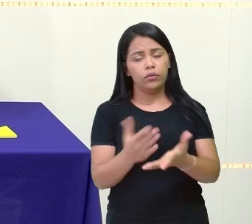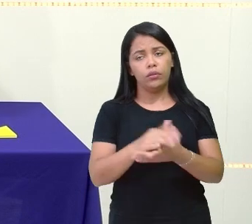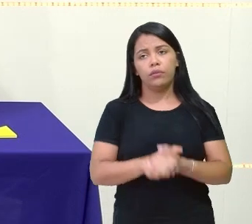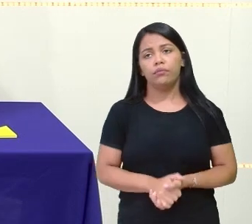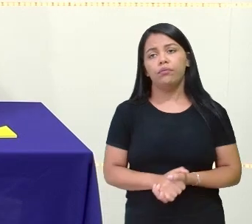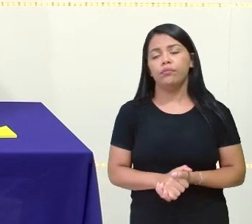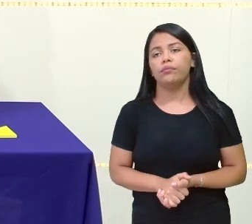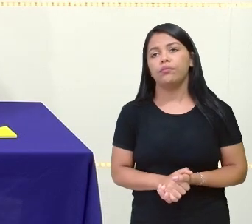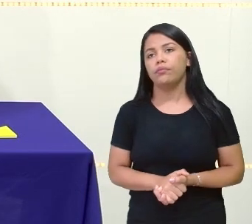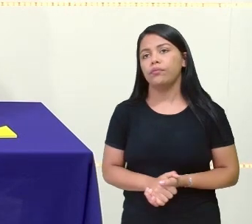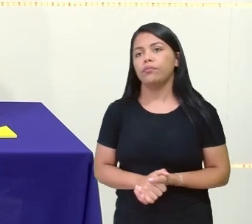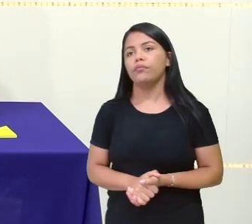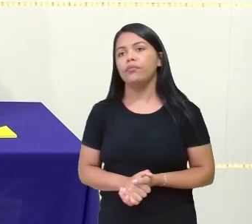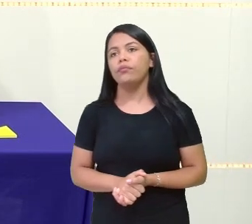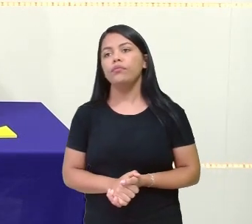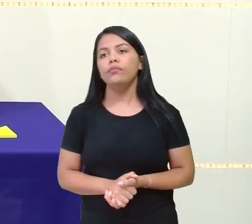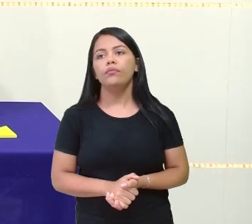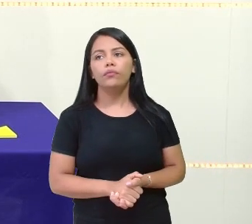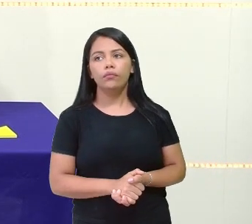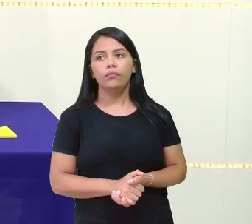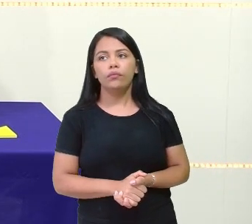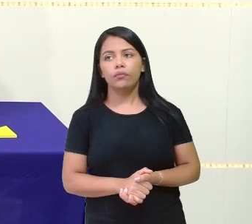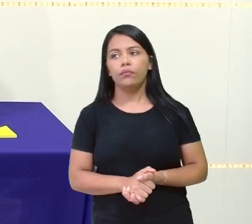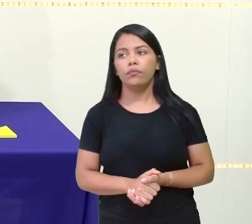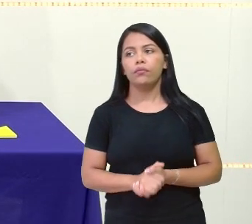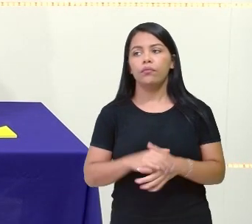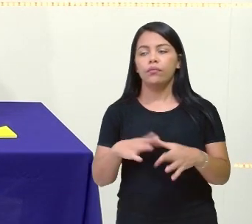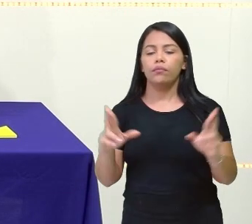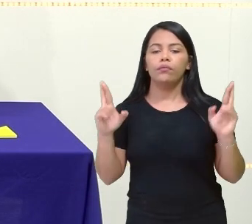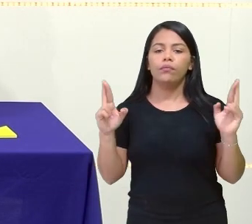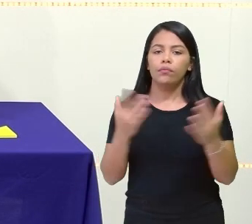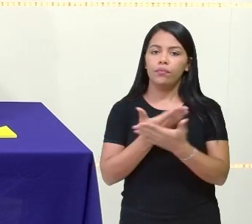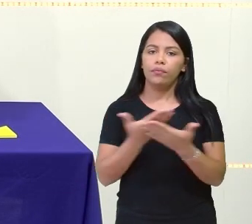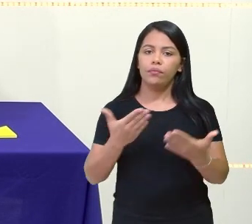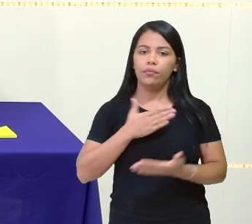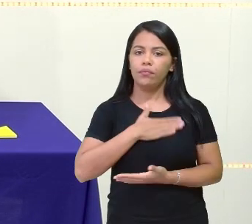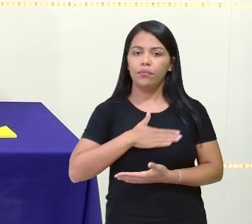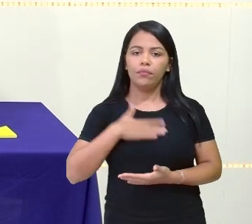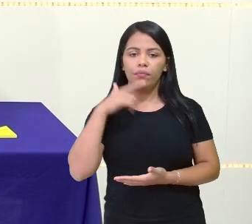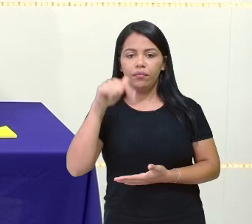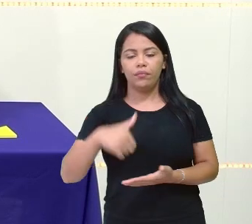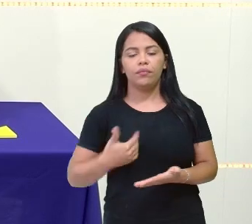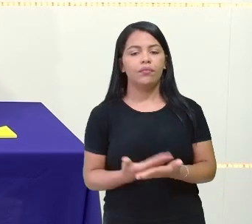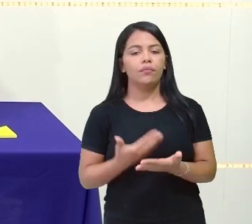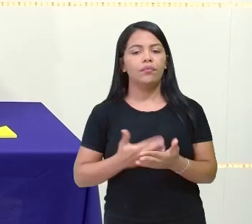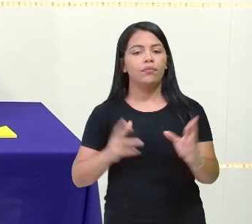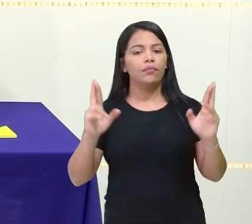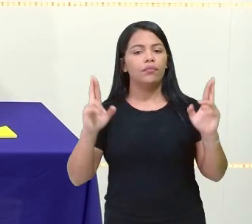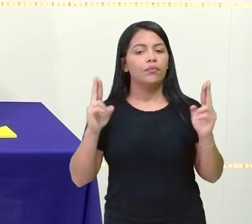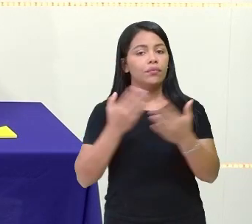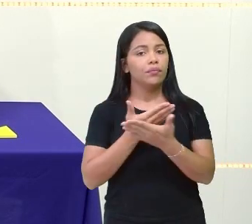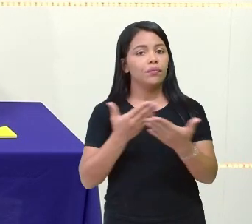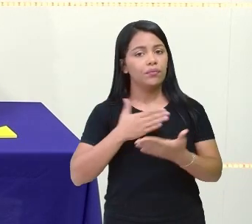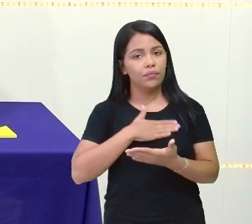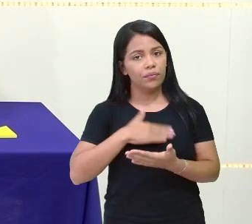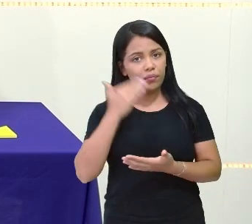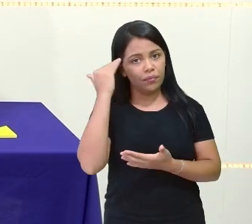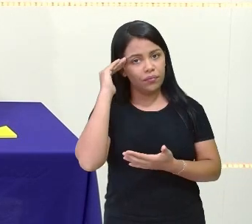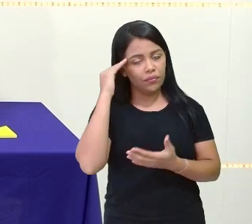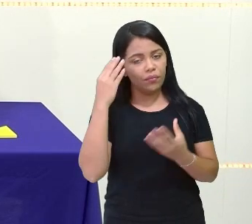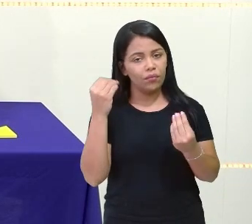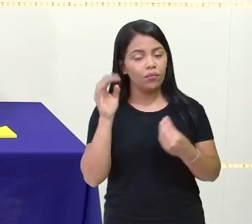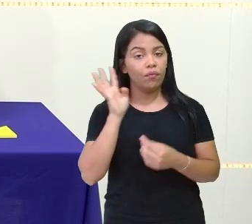medida, tá certo? Espero que vocês tenham gostado e entendido, né? Foi muito legal ficar aqui